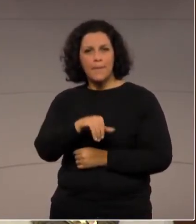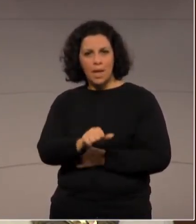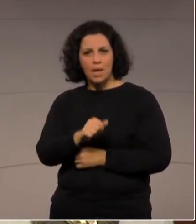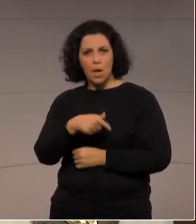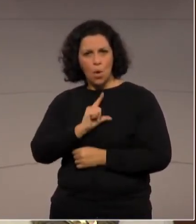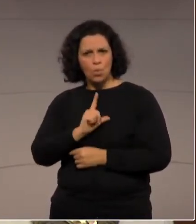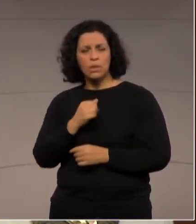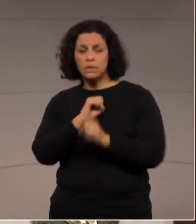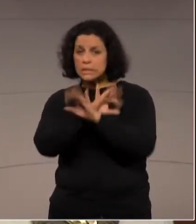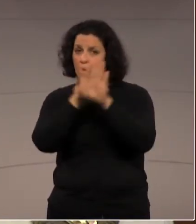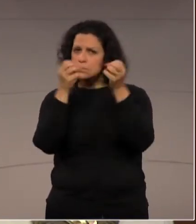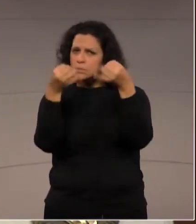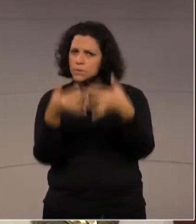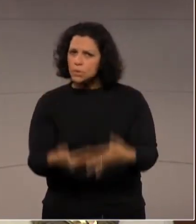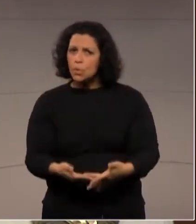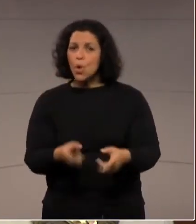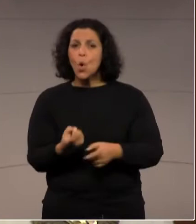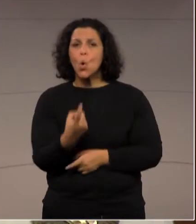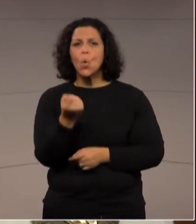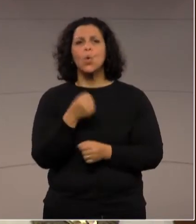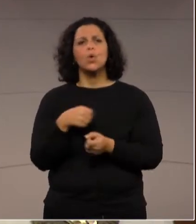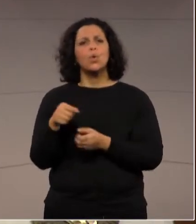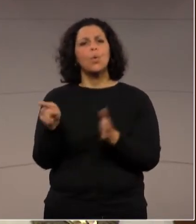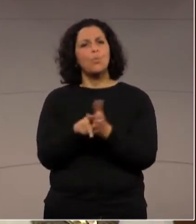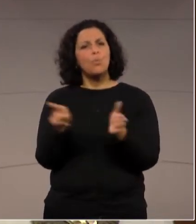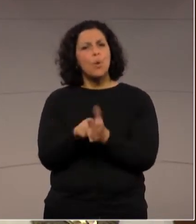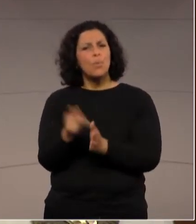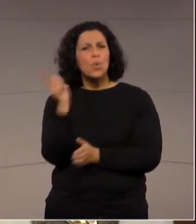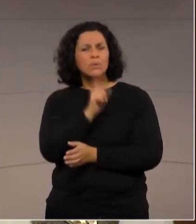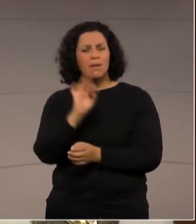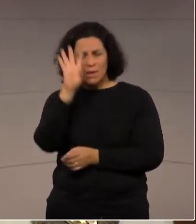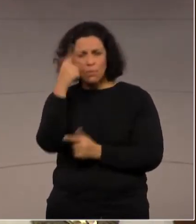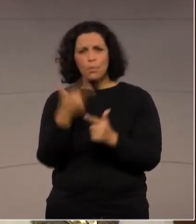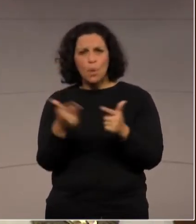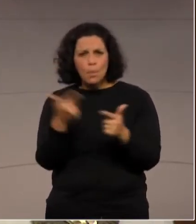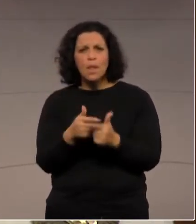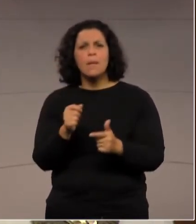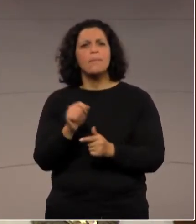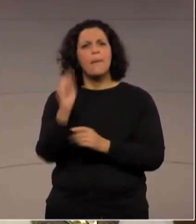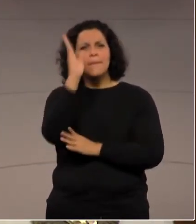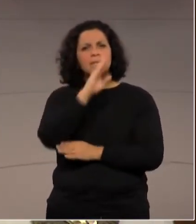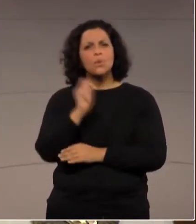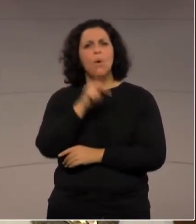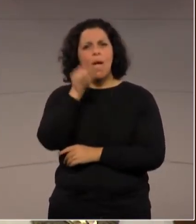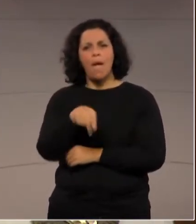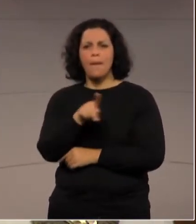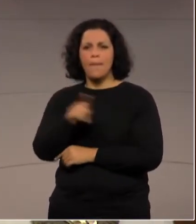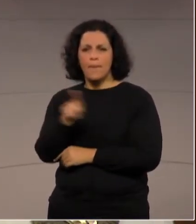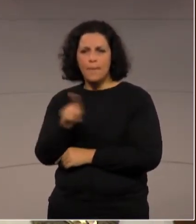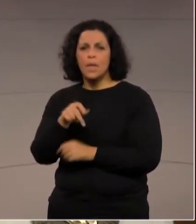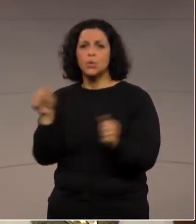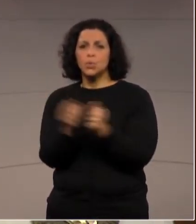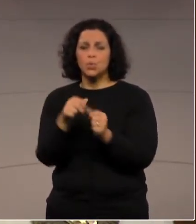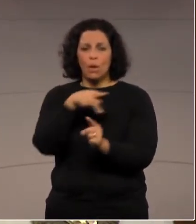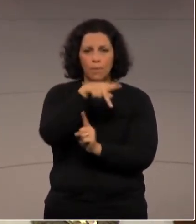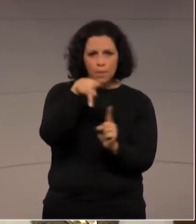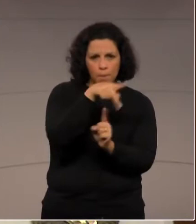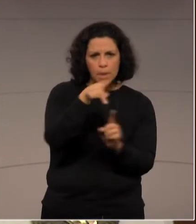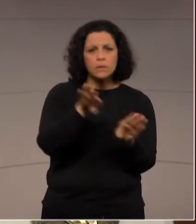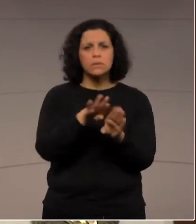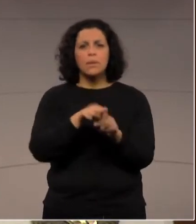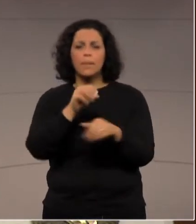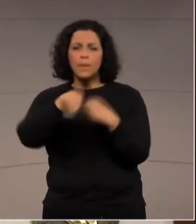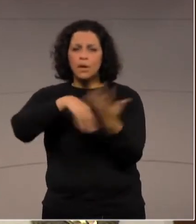foi clara o único caminho para a economia brasileira são as upps junto com a reforma da previdência reforma administrativa